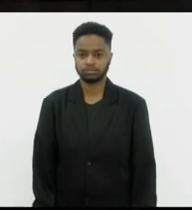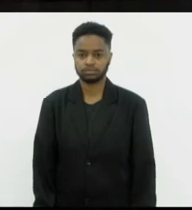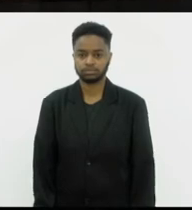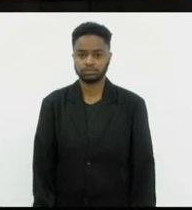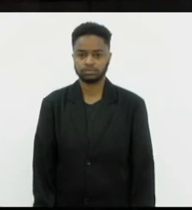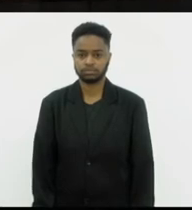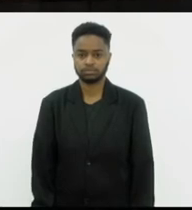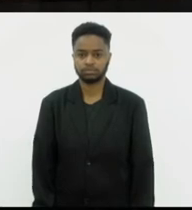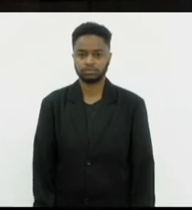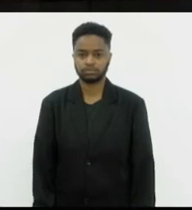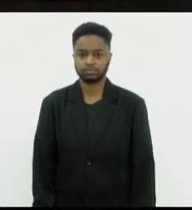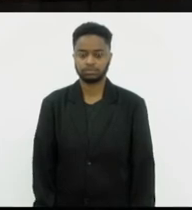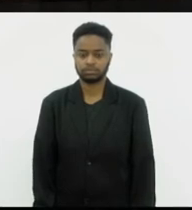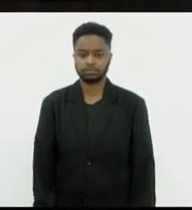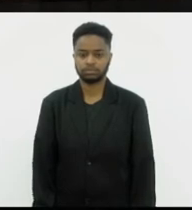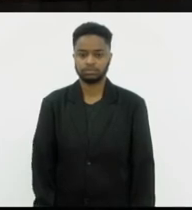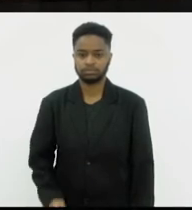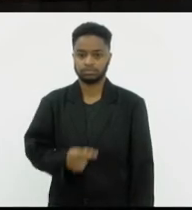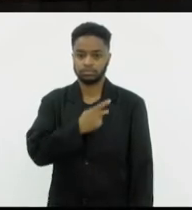Senhor presidente,